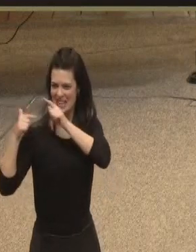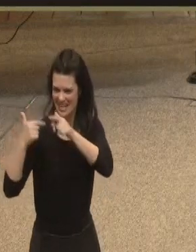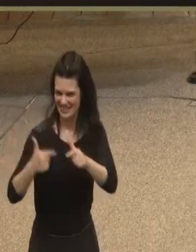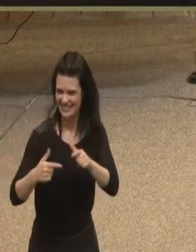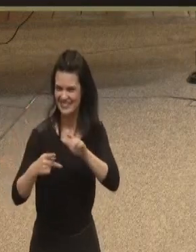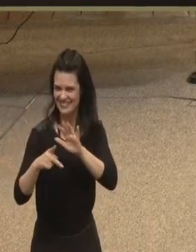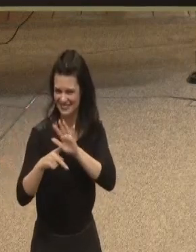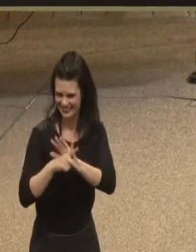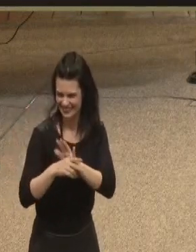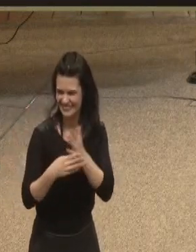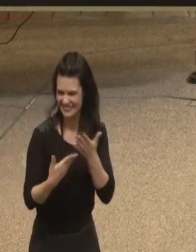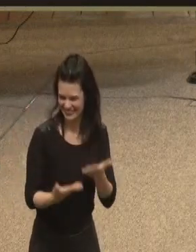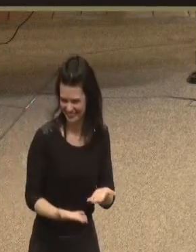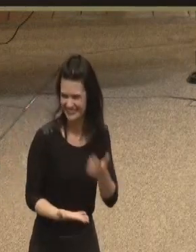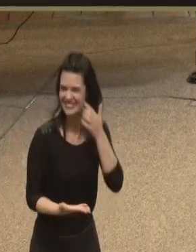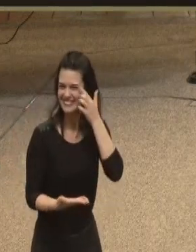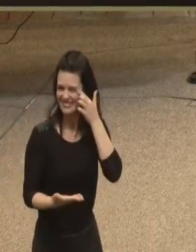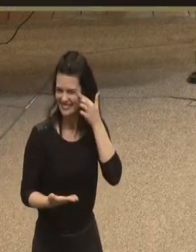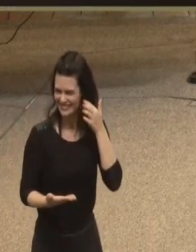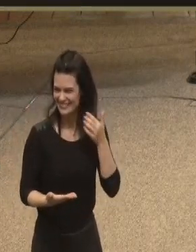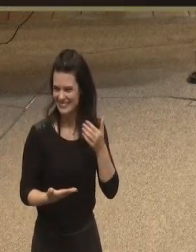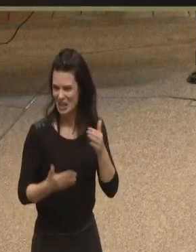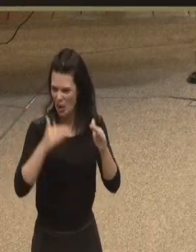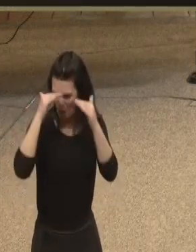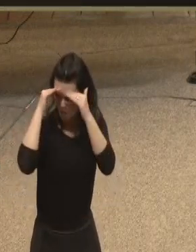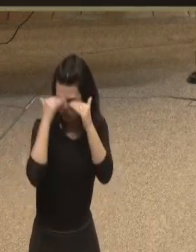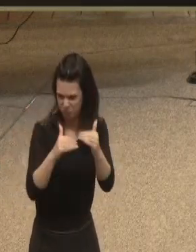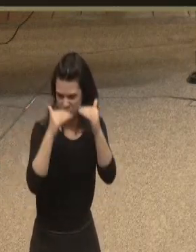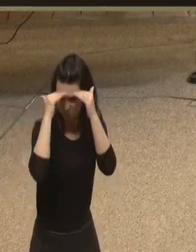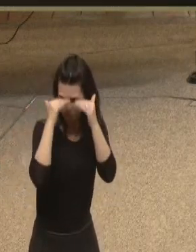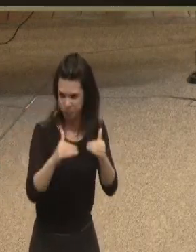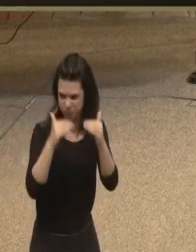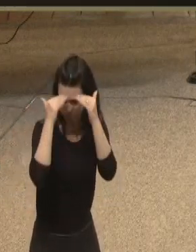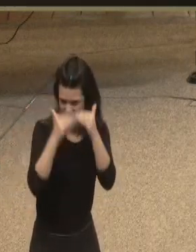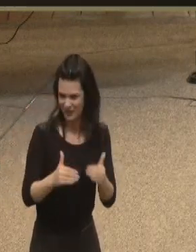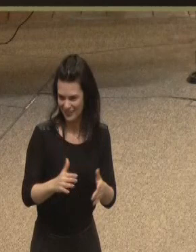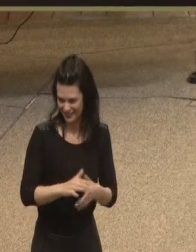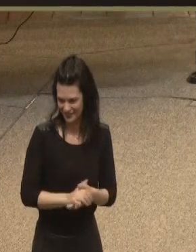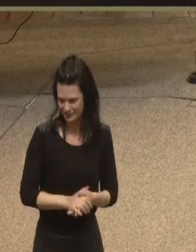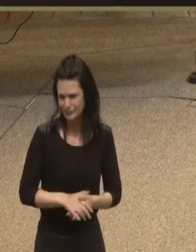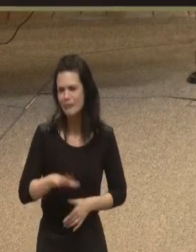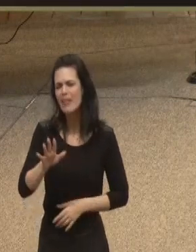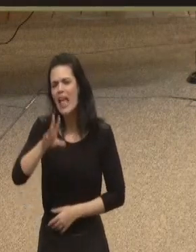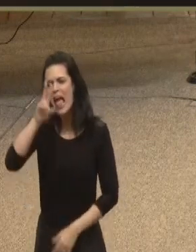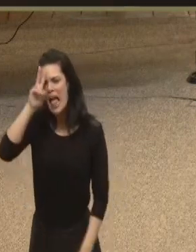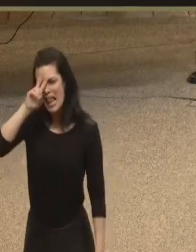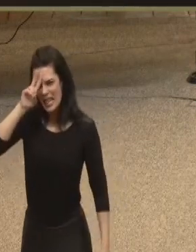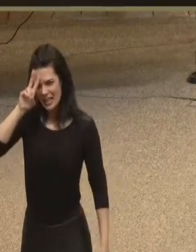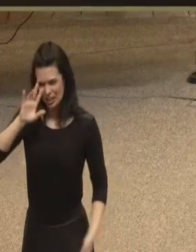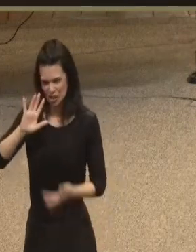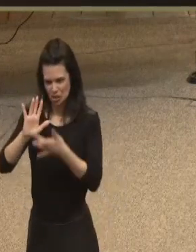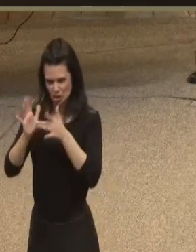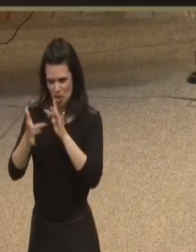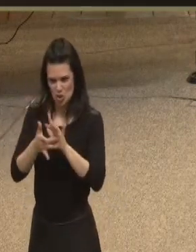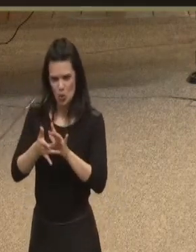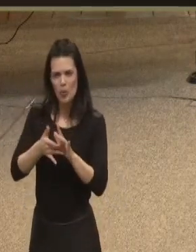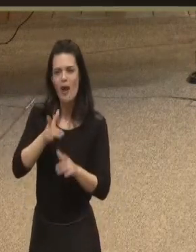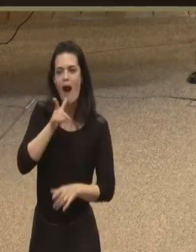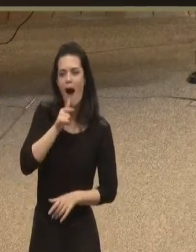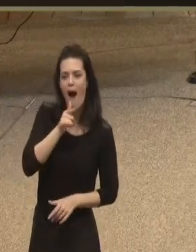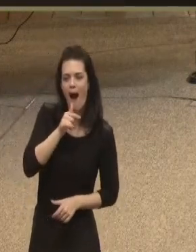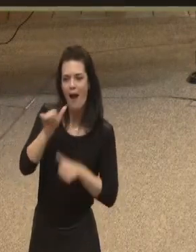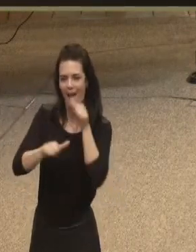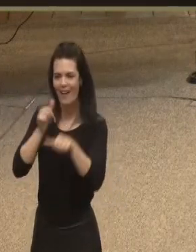Jesus transforma água em vinho, o momento em que talhas estavam ali e que foram utilizadas